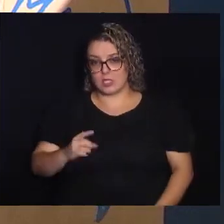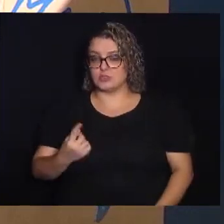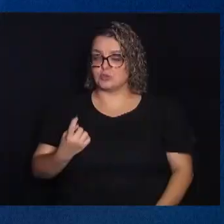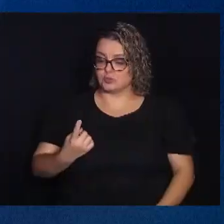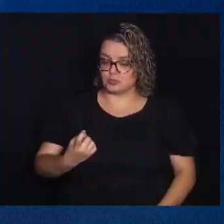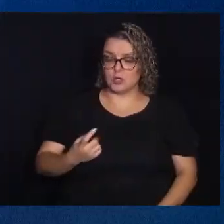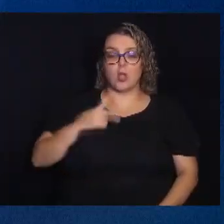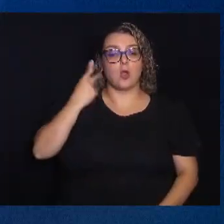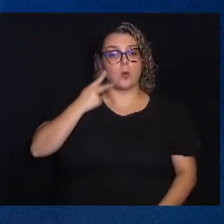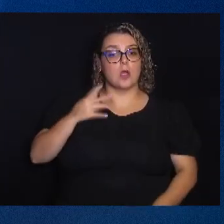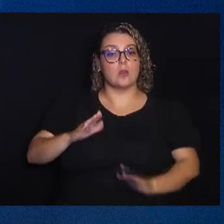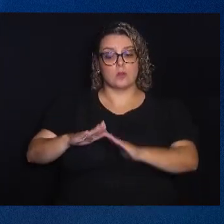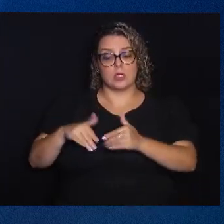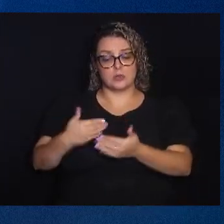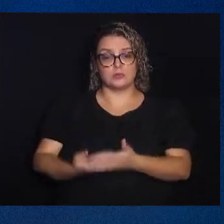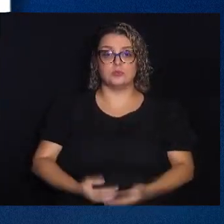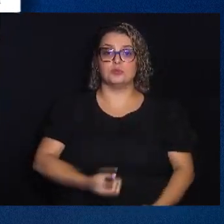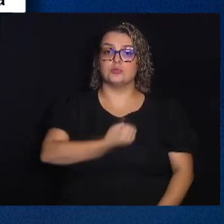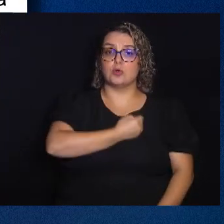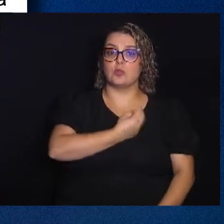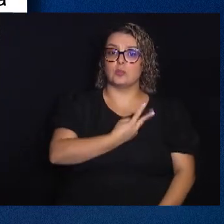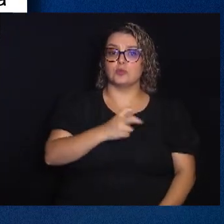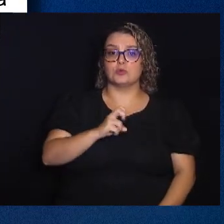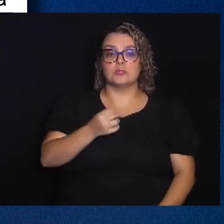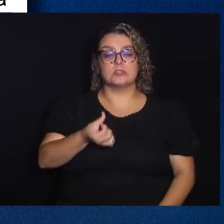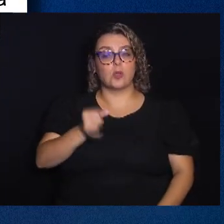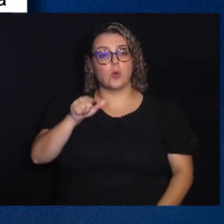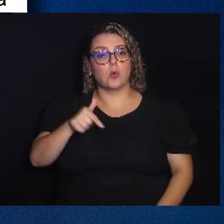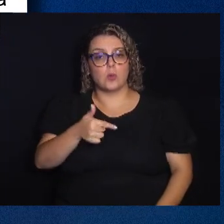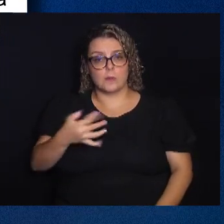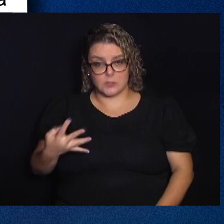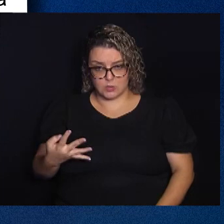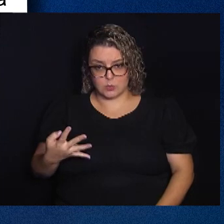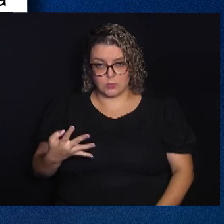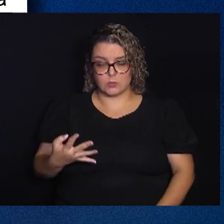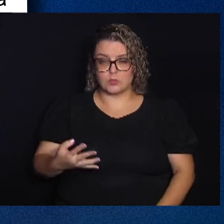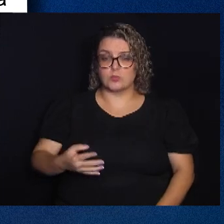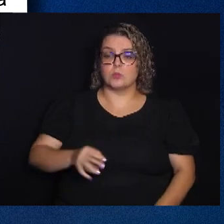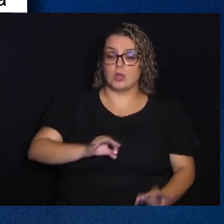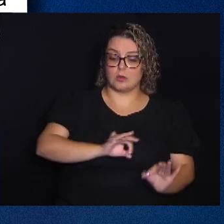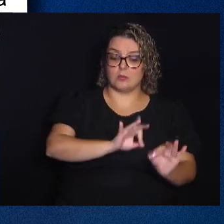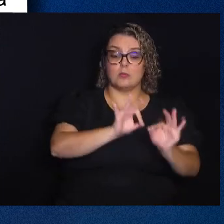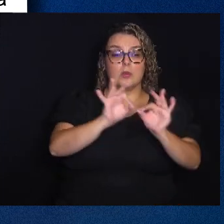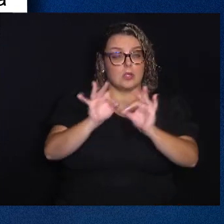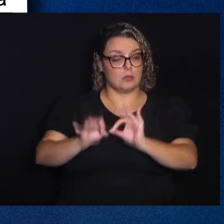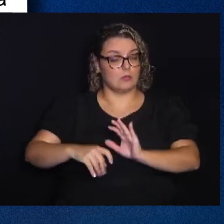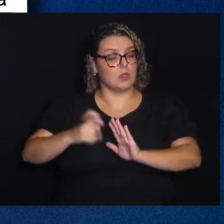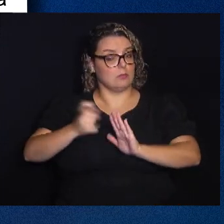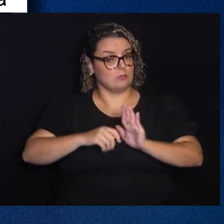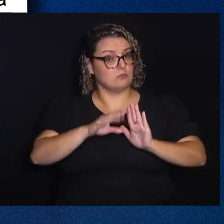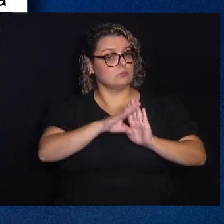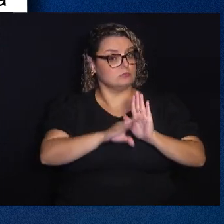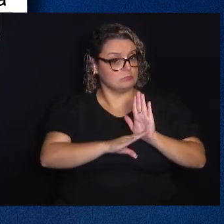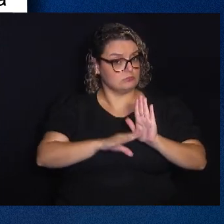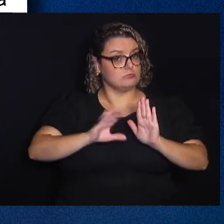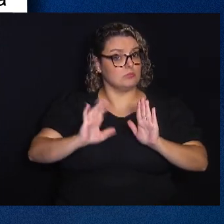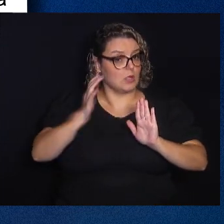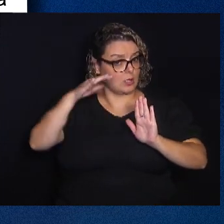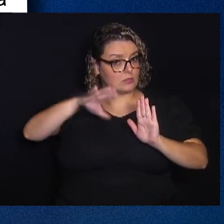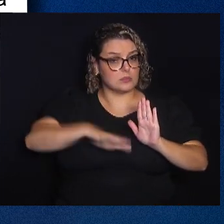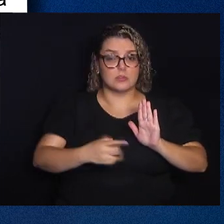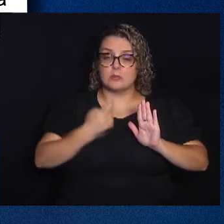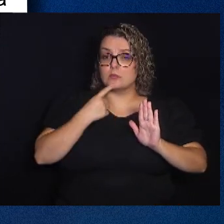Cadastro Único. O parlamentar fez o requerimento número 256 de 2024 para acompanhar a execução do programa